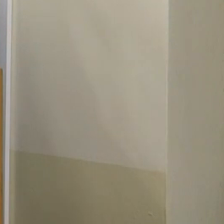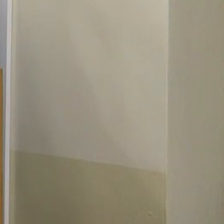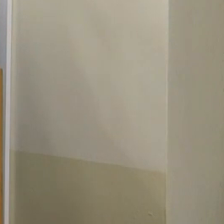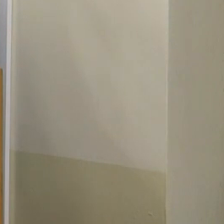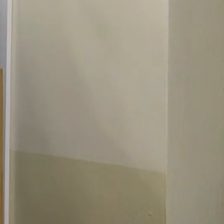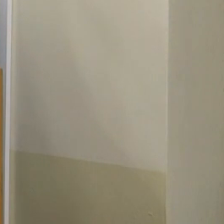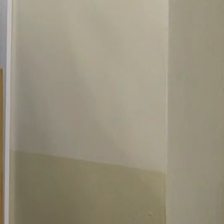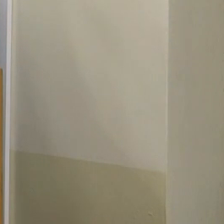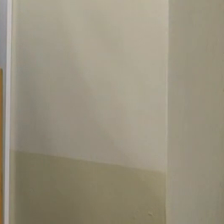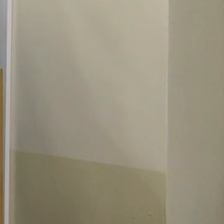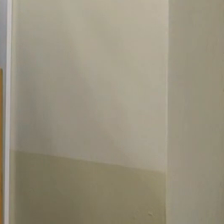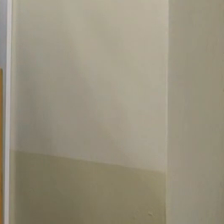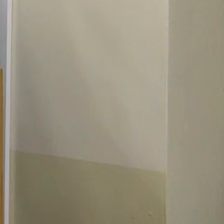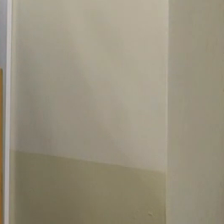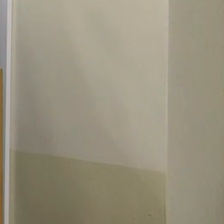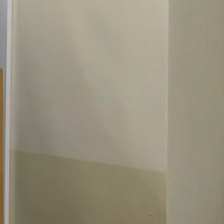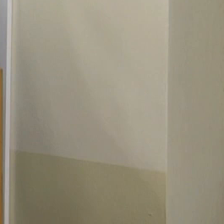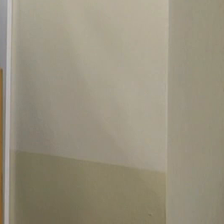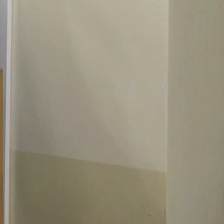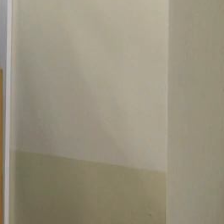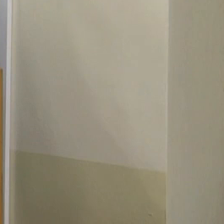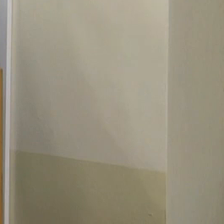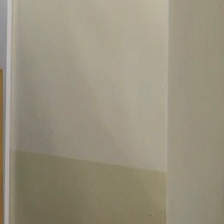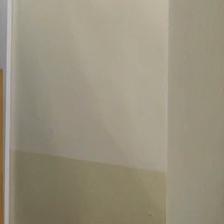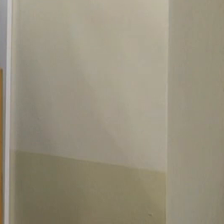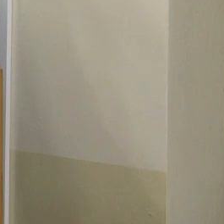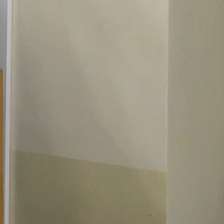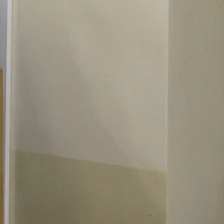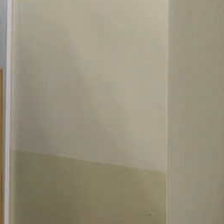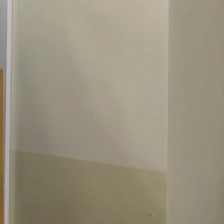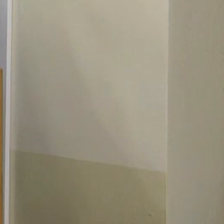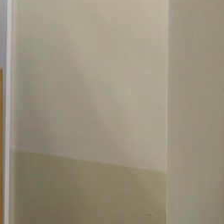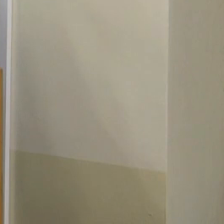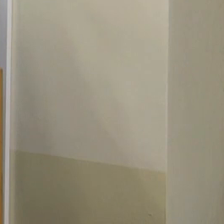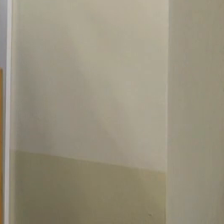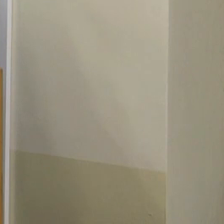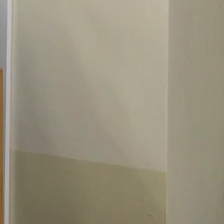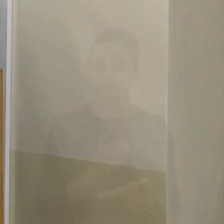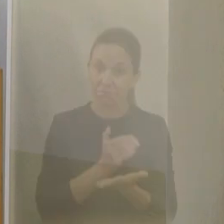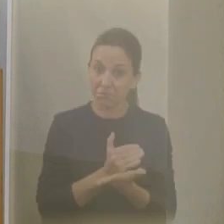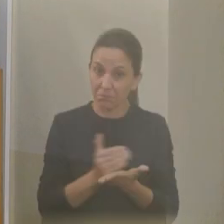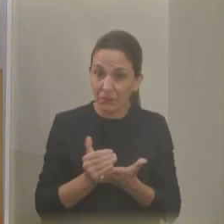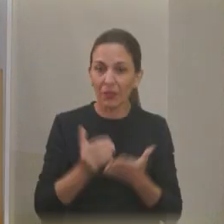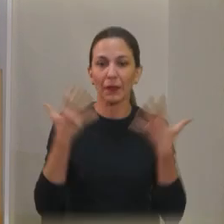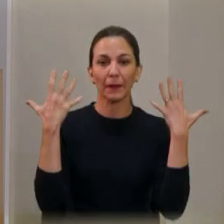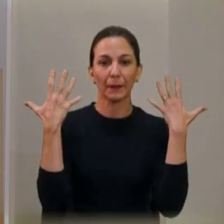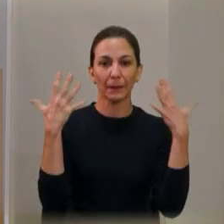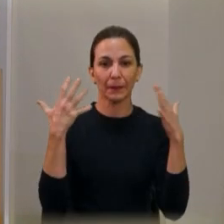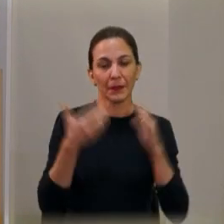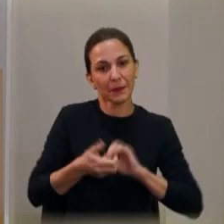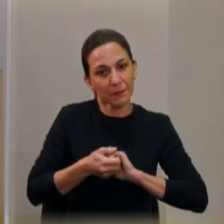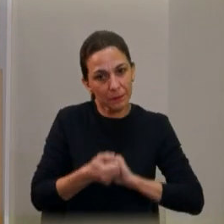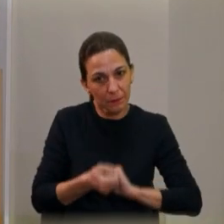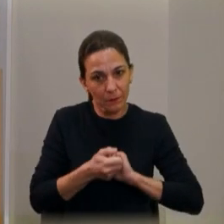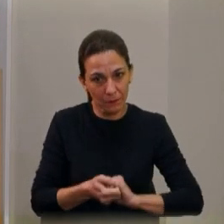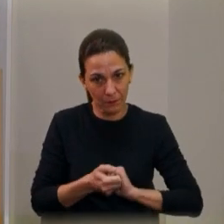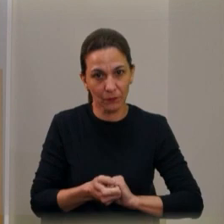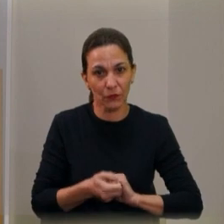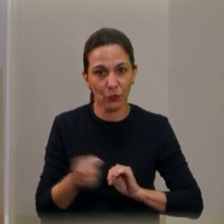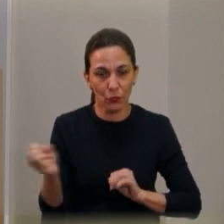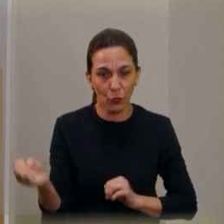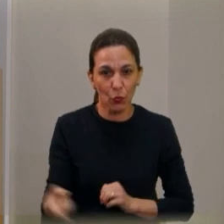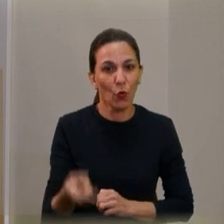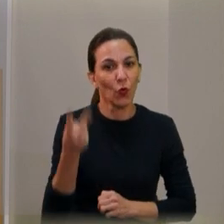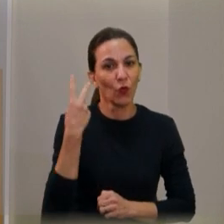um prazer voltar aqui nas sessões de terça-feira que iniciar parabenizando e dando as boas-vindas ao nosso